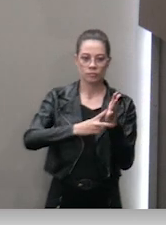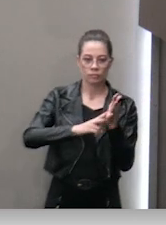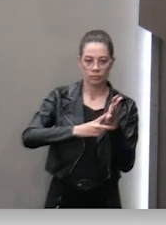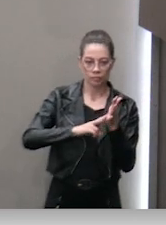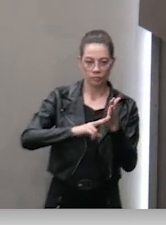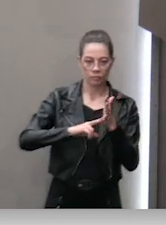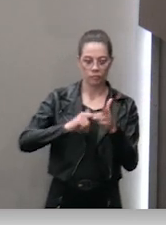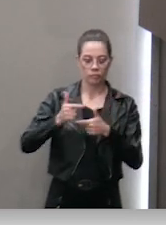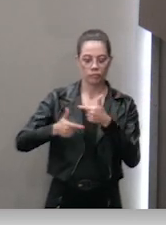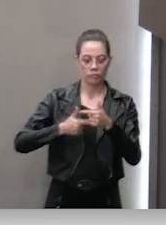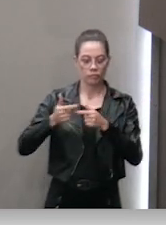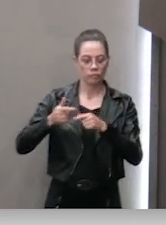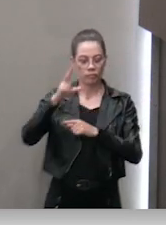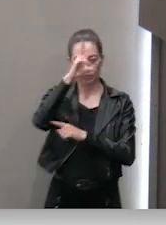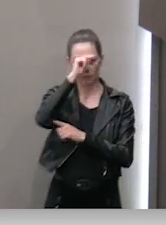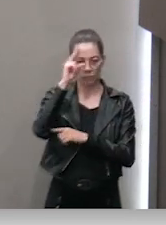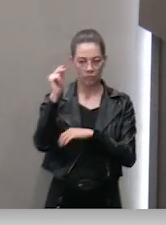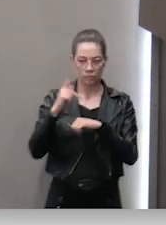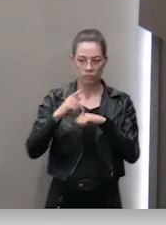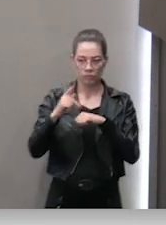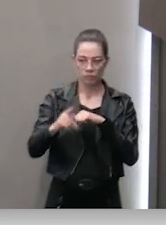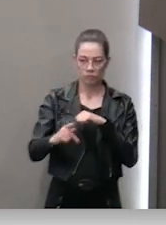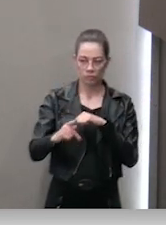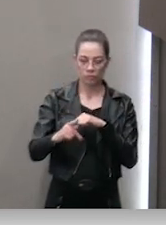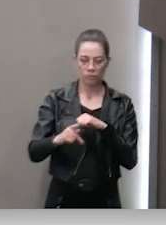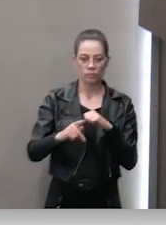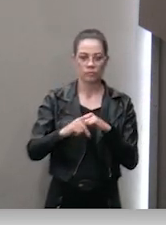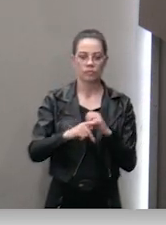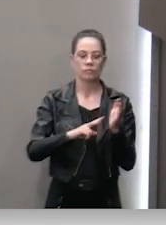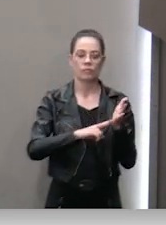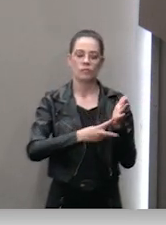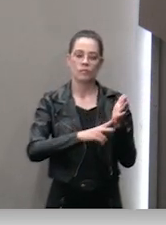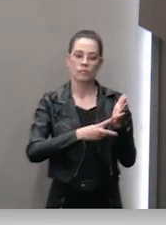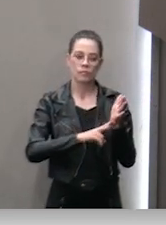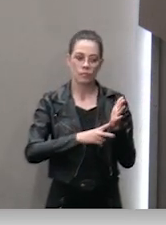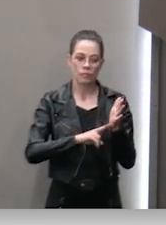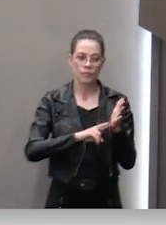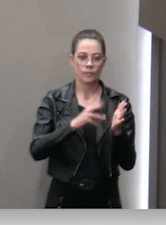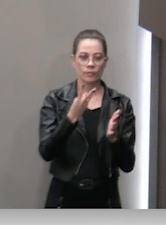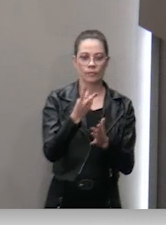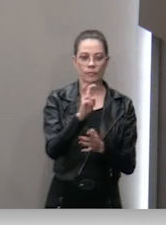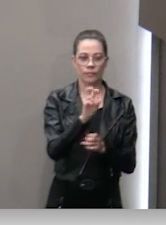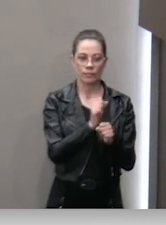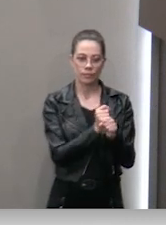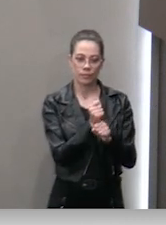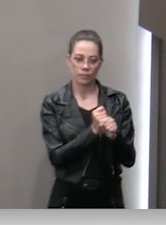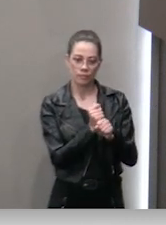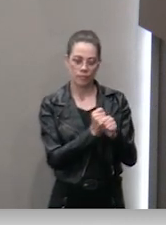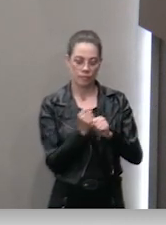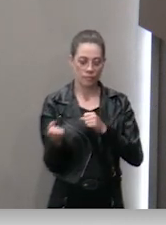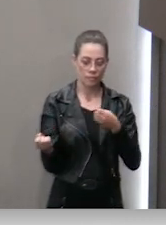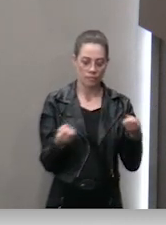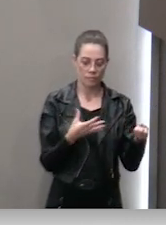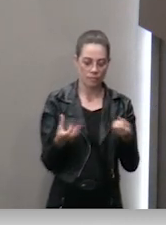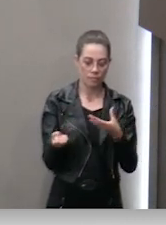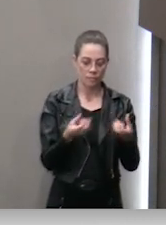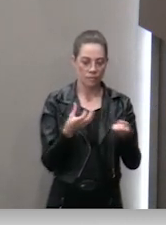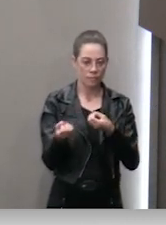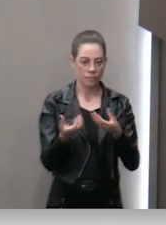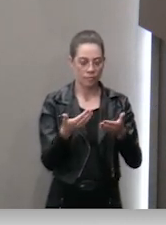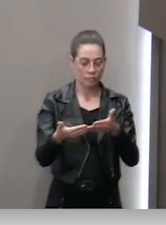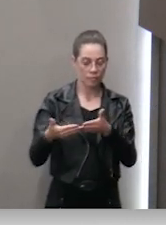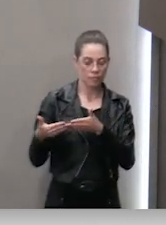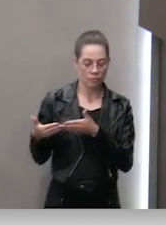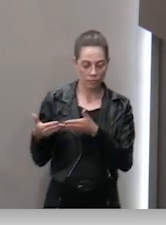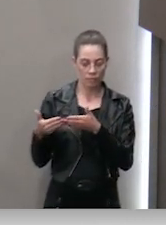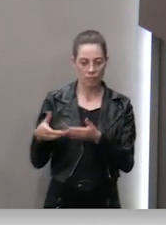dos Servidores Municipais de Passo Fundo, Simpasso, pelos 35 anos de atuação na defesa